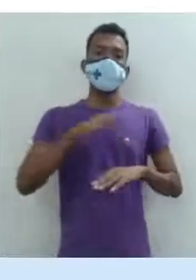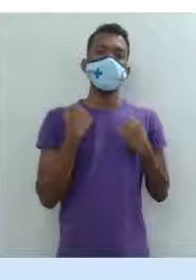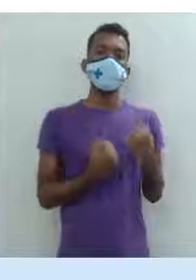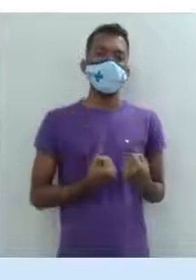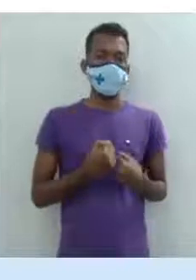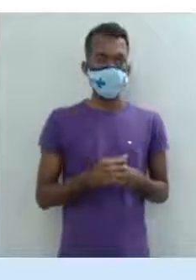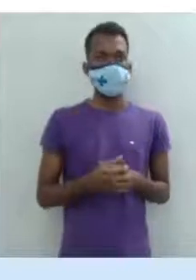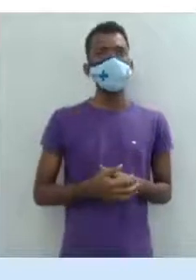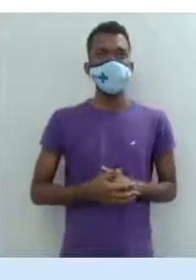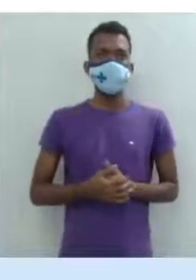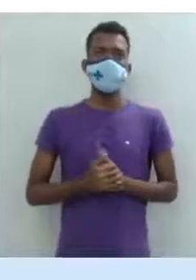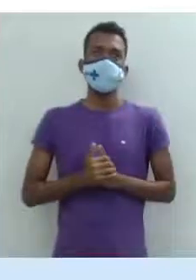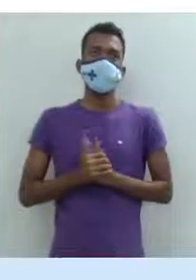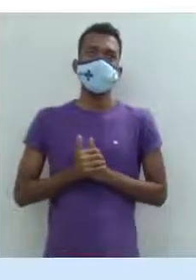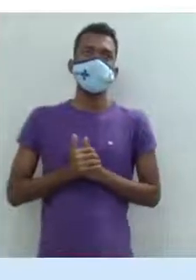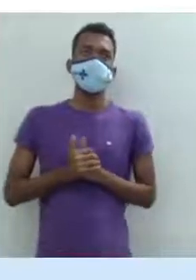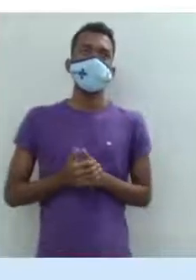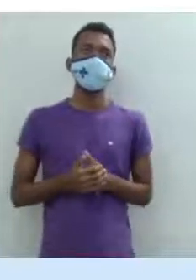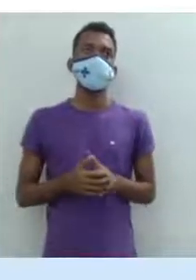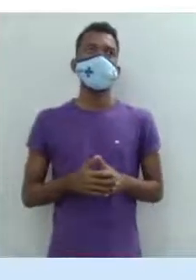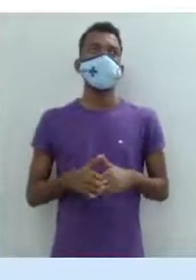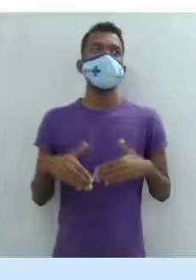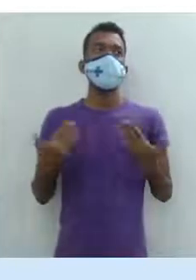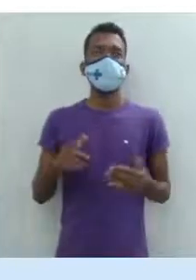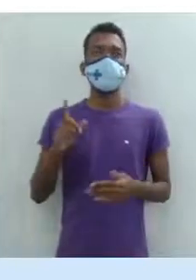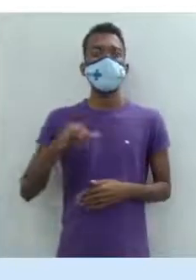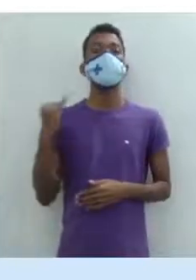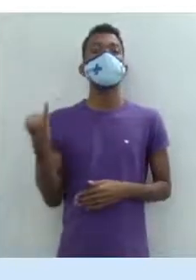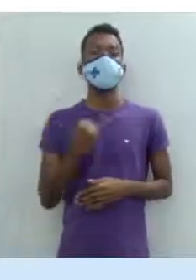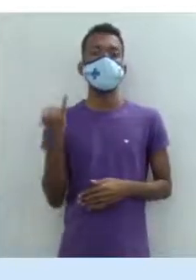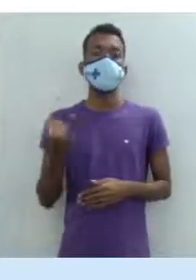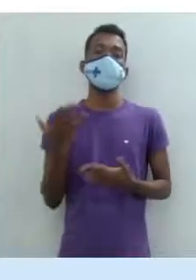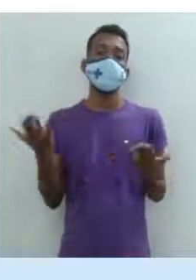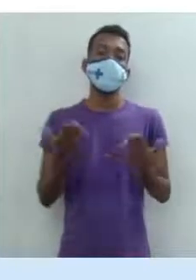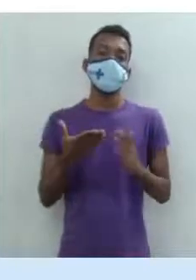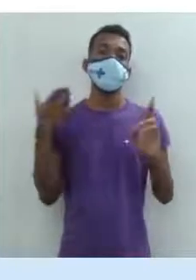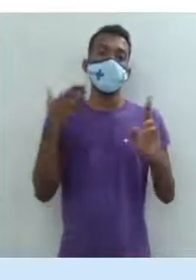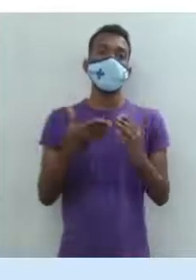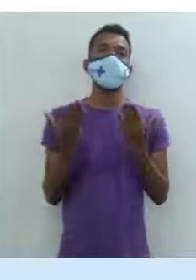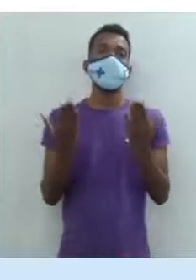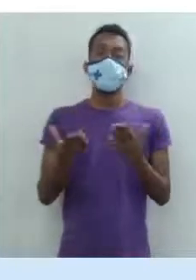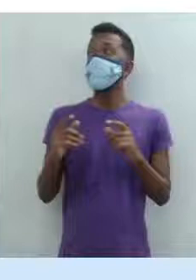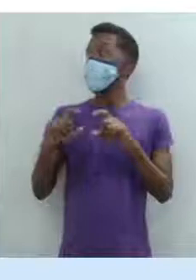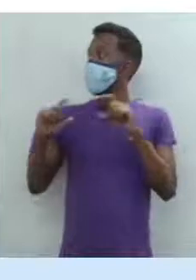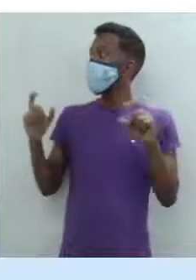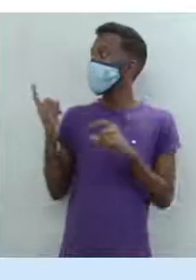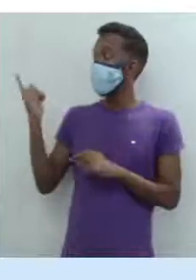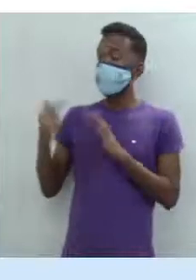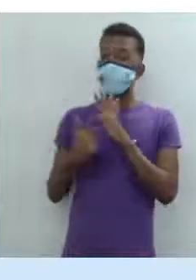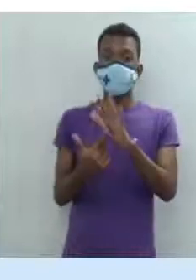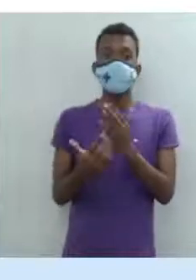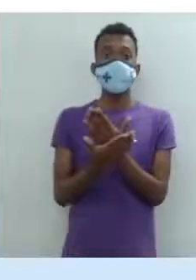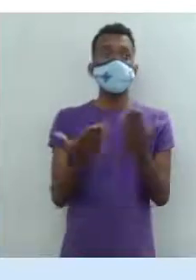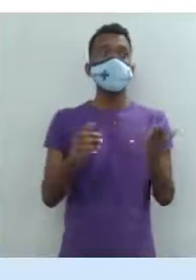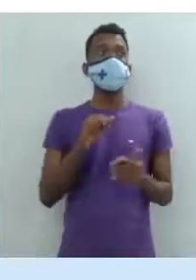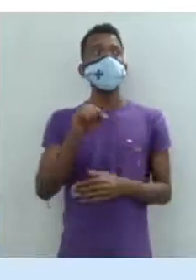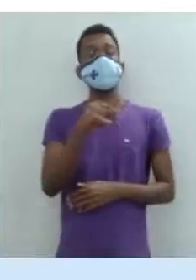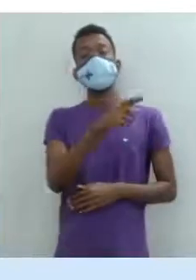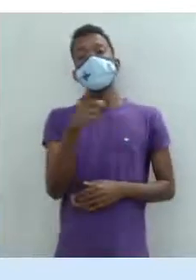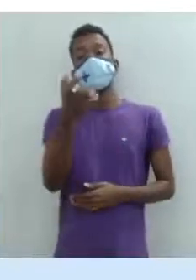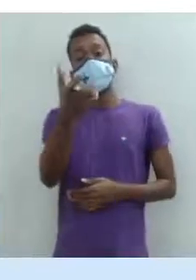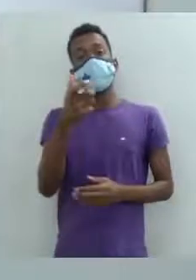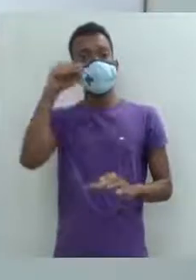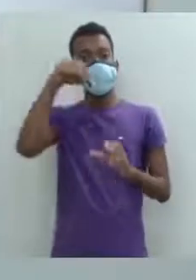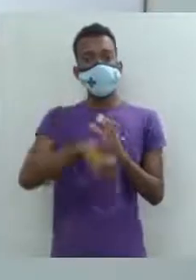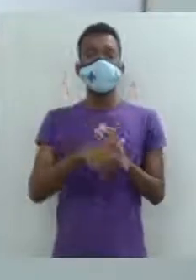né? Então é importante, né? Aí eu deixo essa referência aí para vocês, quem quisesse se